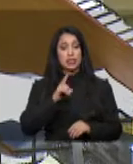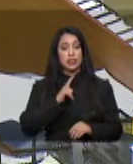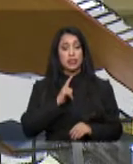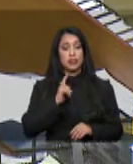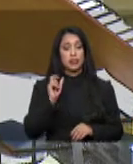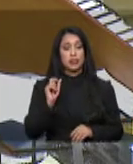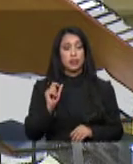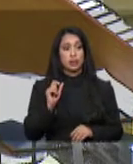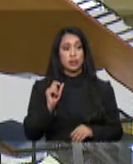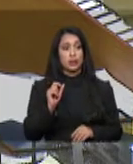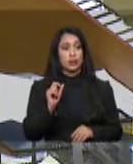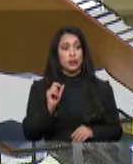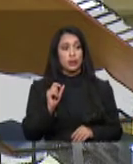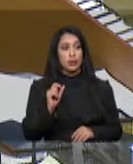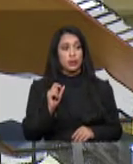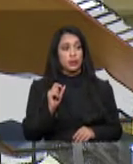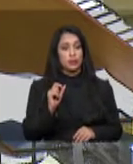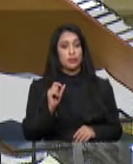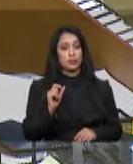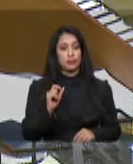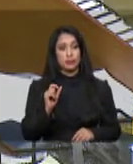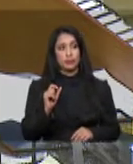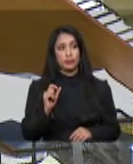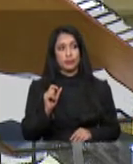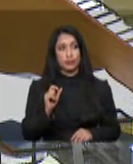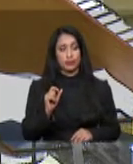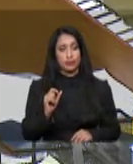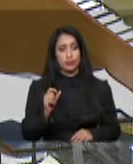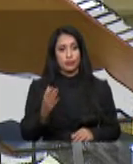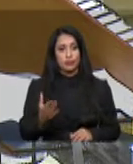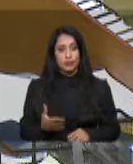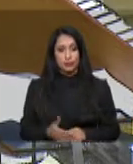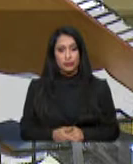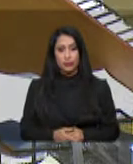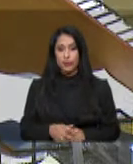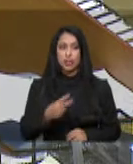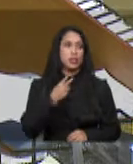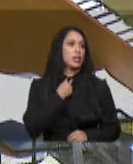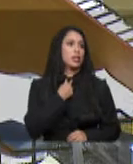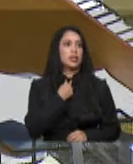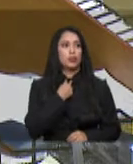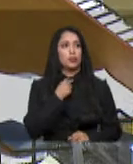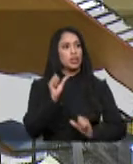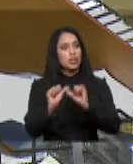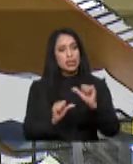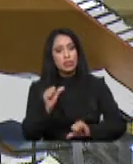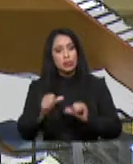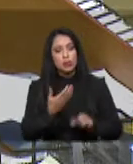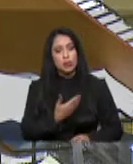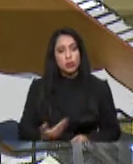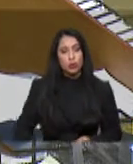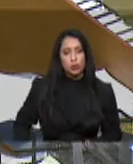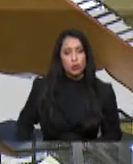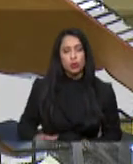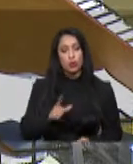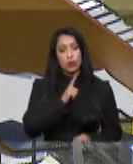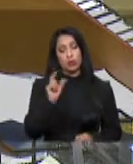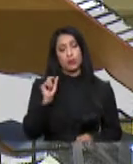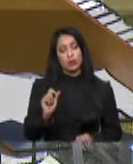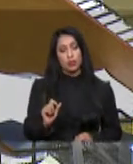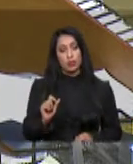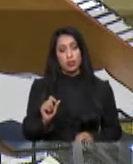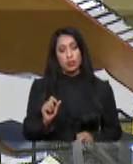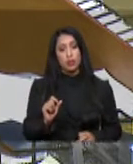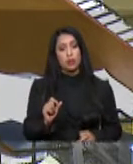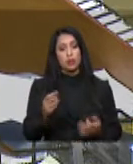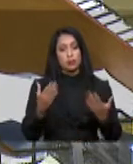vez instituída, mesmo sem previsão legal, tal participação não poderia ser revogada pelo governo seguinte, então essa seria